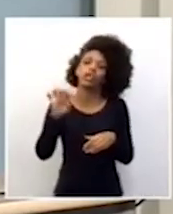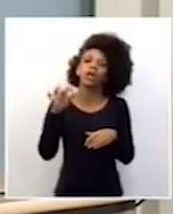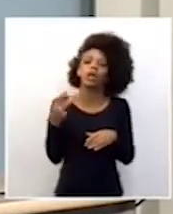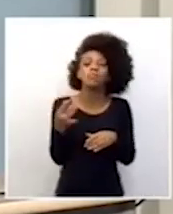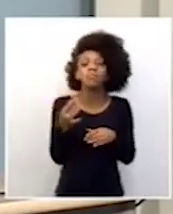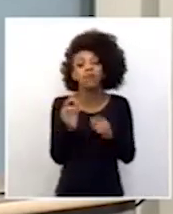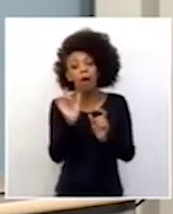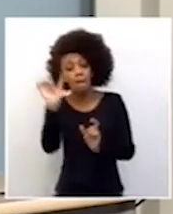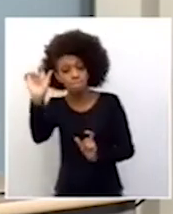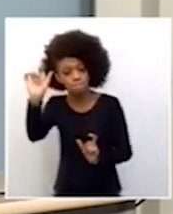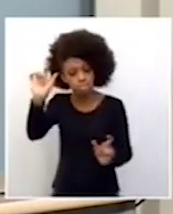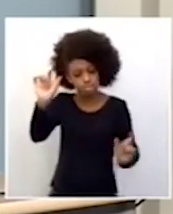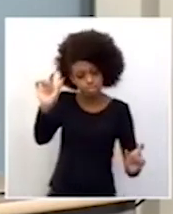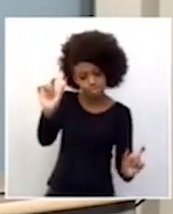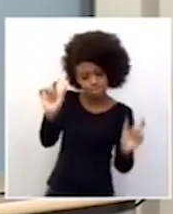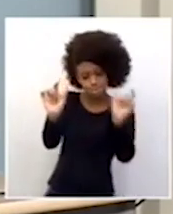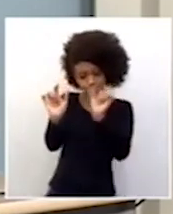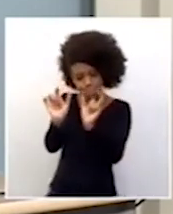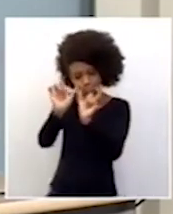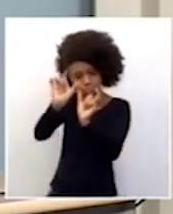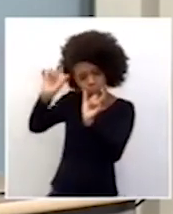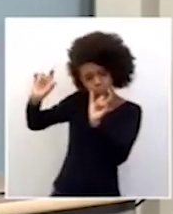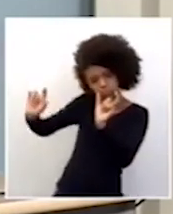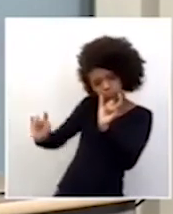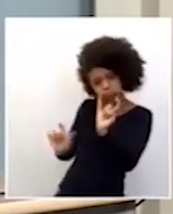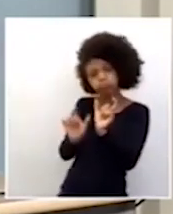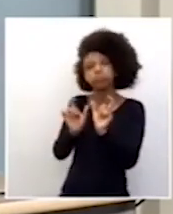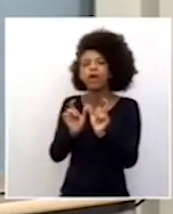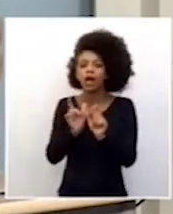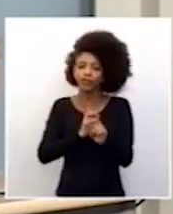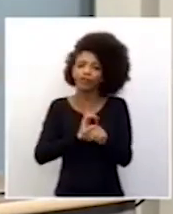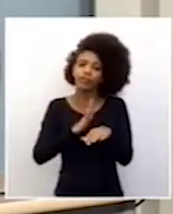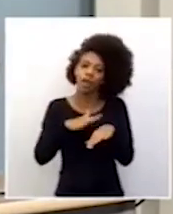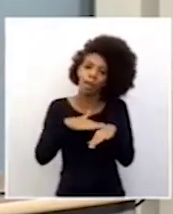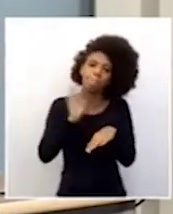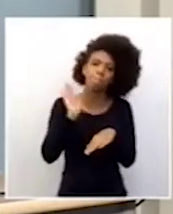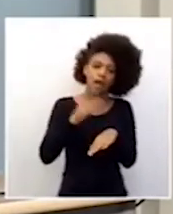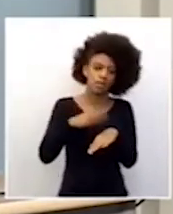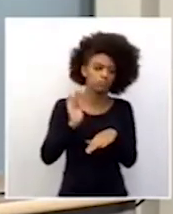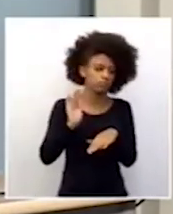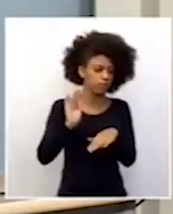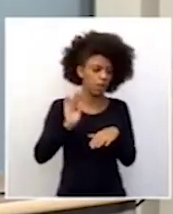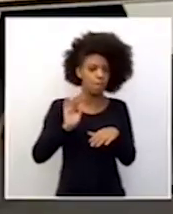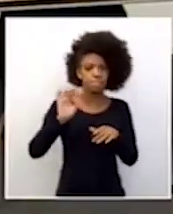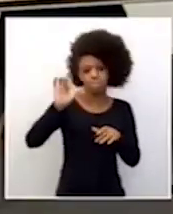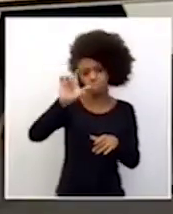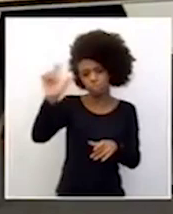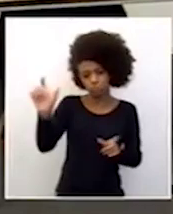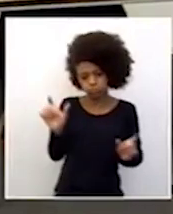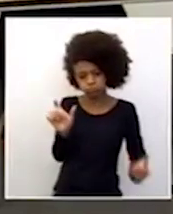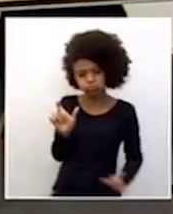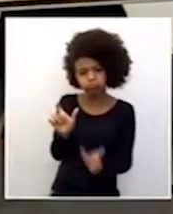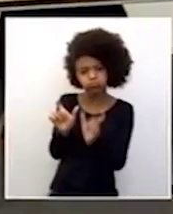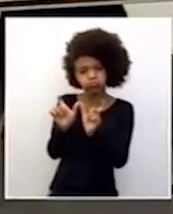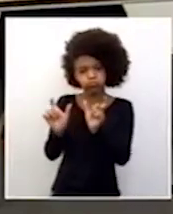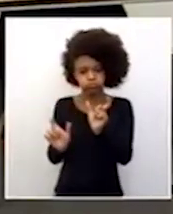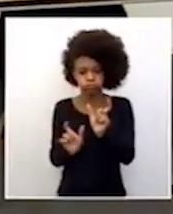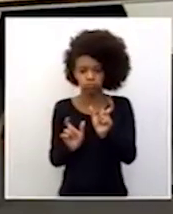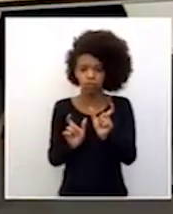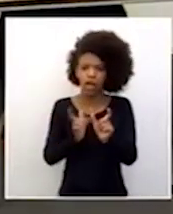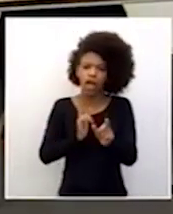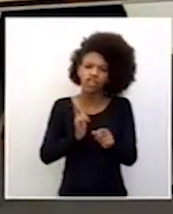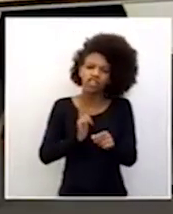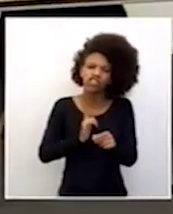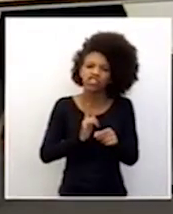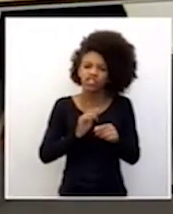alguns trechos e entre eles haviam mais outros escritos. Ou seja, o que nós temos foi um recorte do texto, na realidade, não